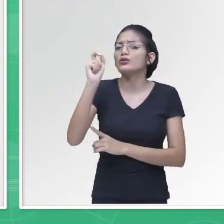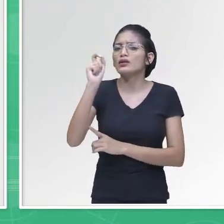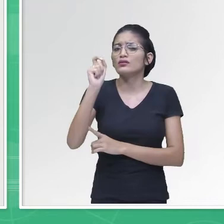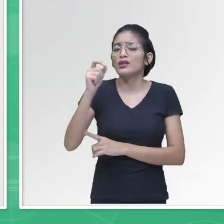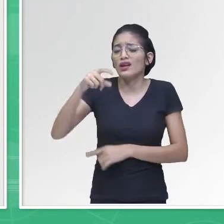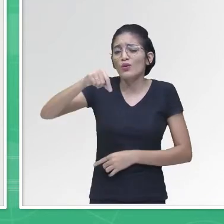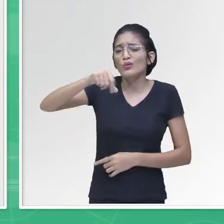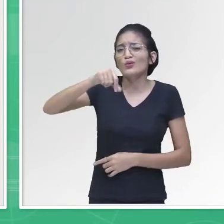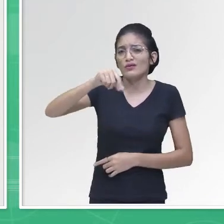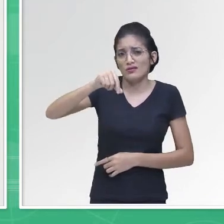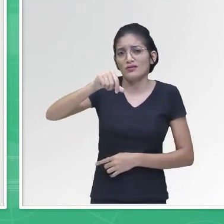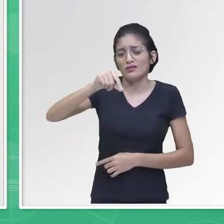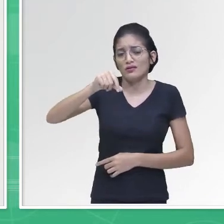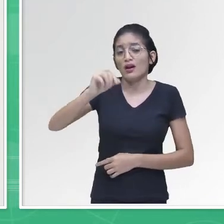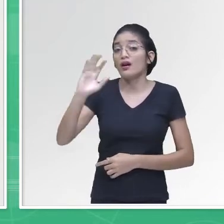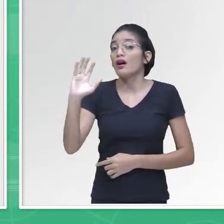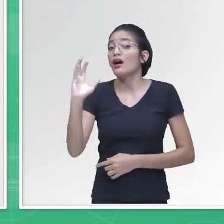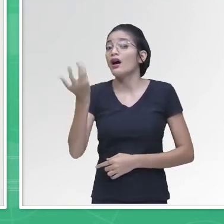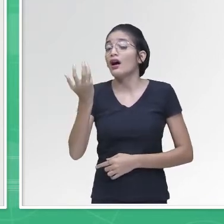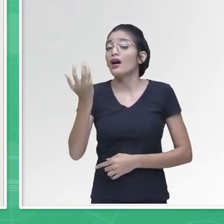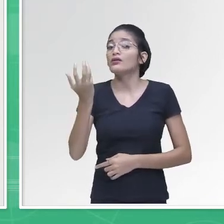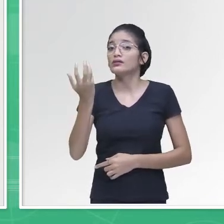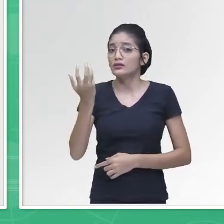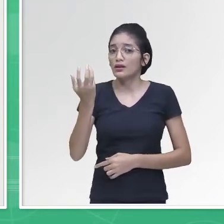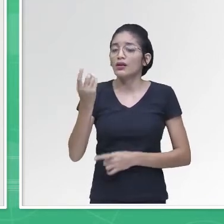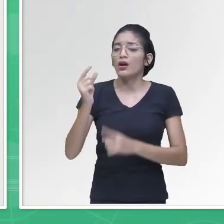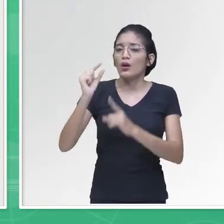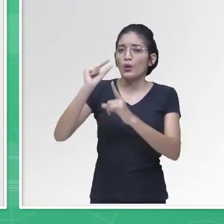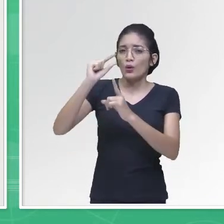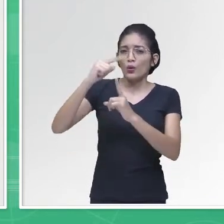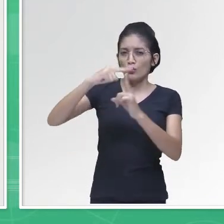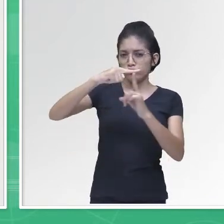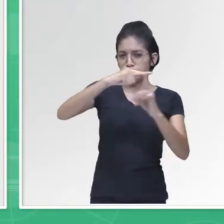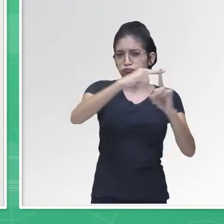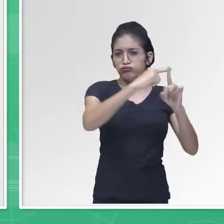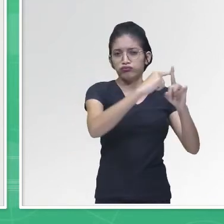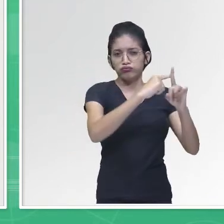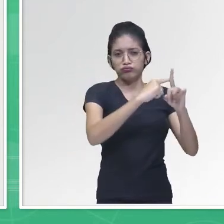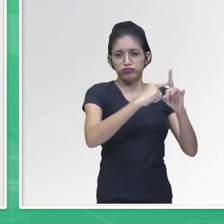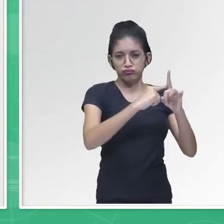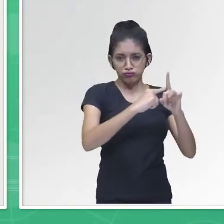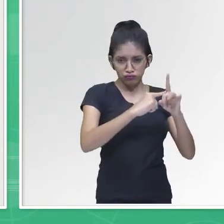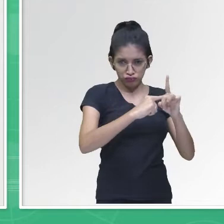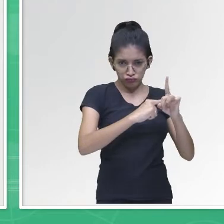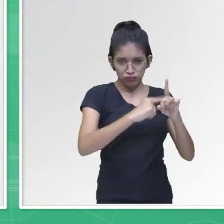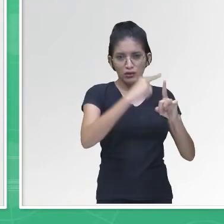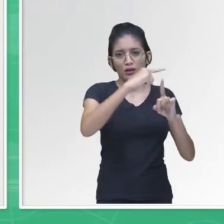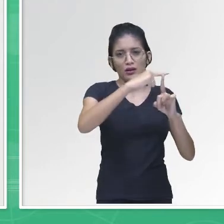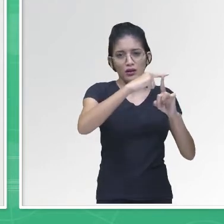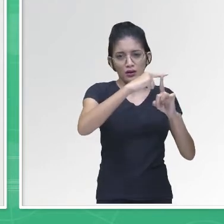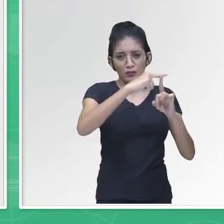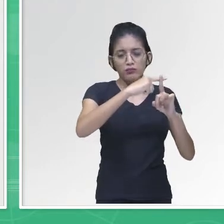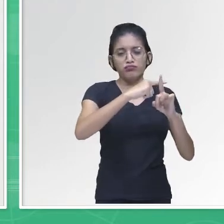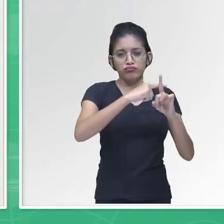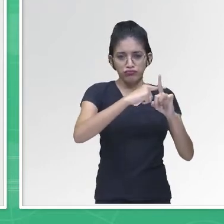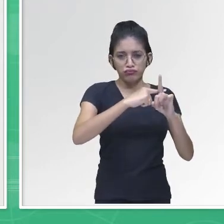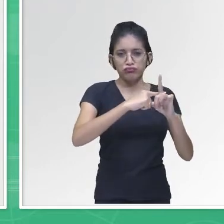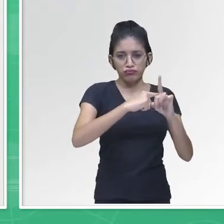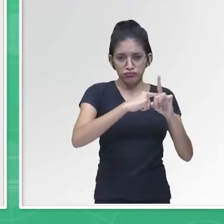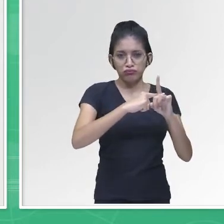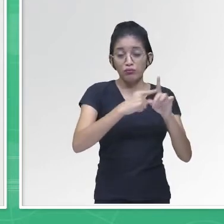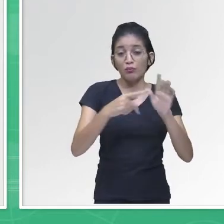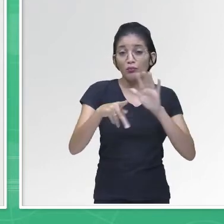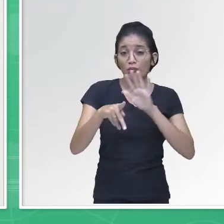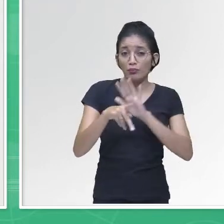sal, gente? Ocorre uma diminuição, estão vendo, ó? Ocorre uma diminuição da